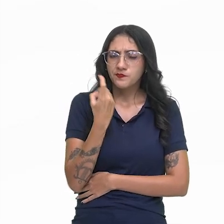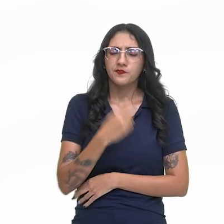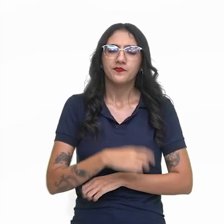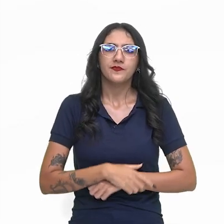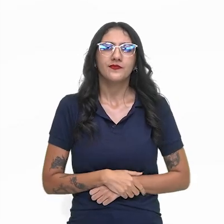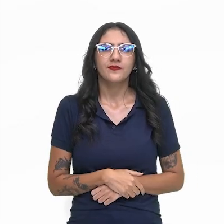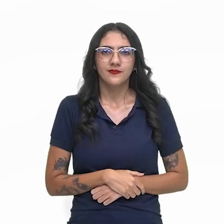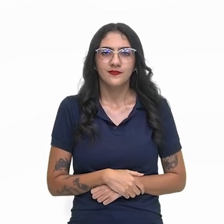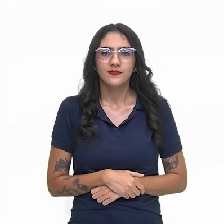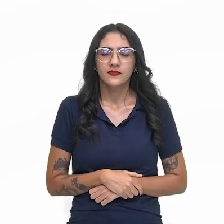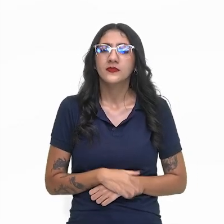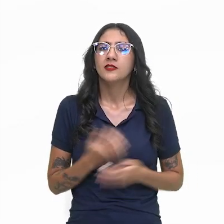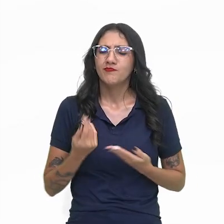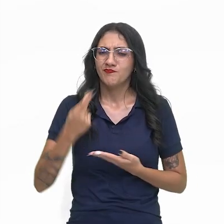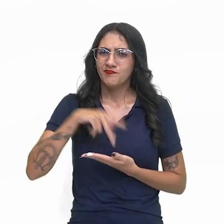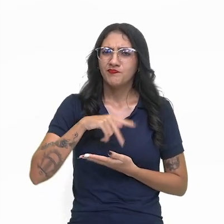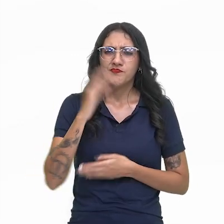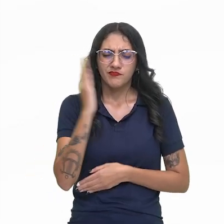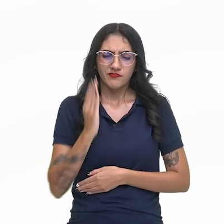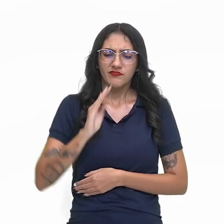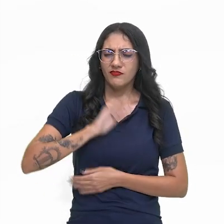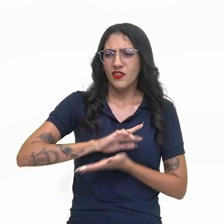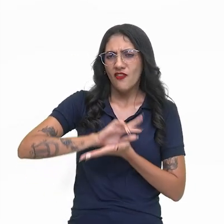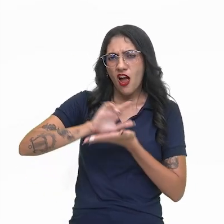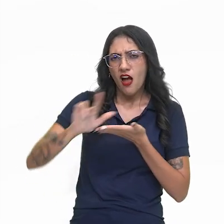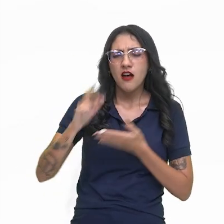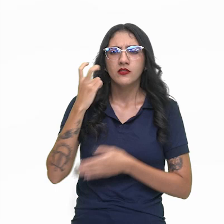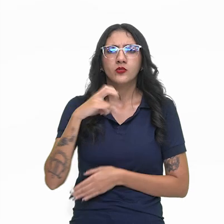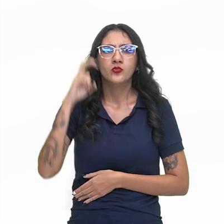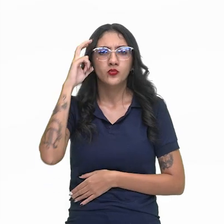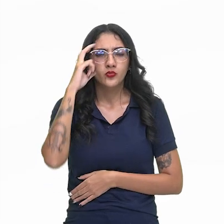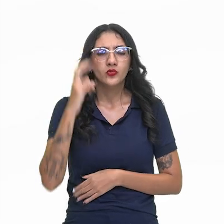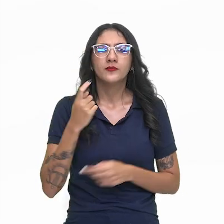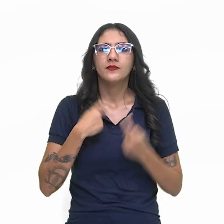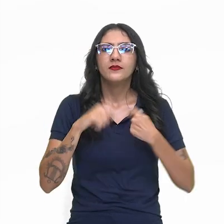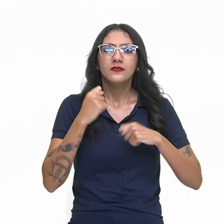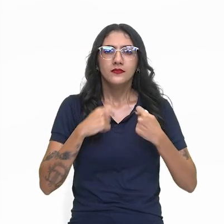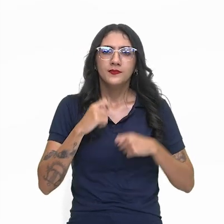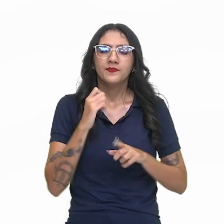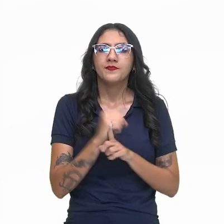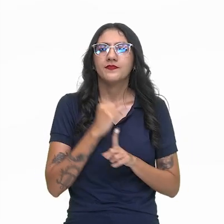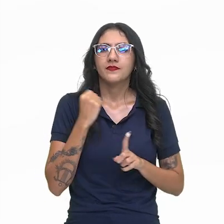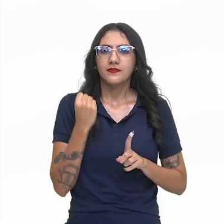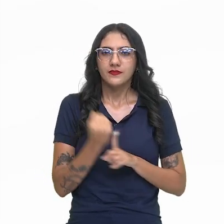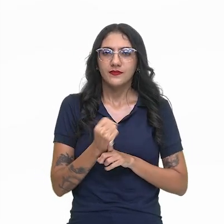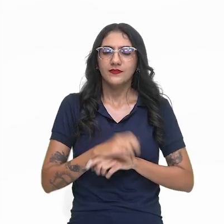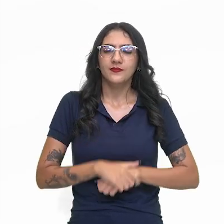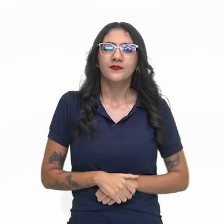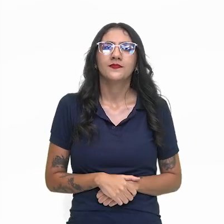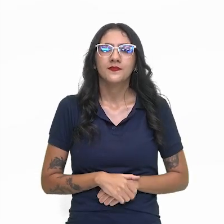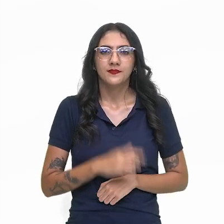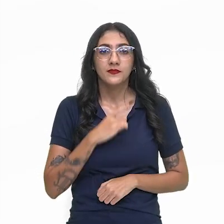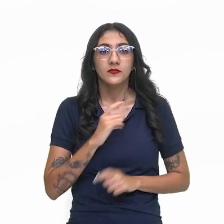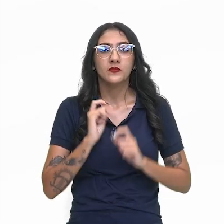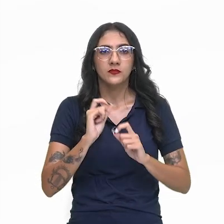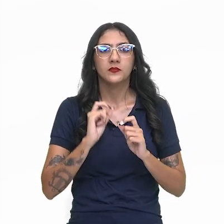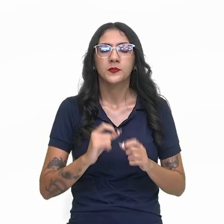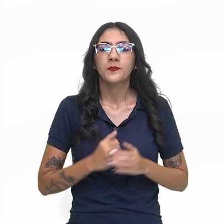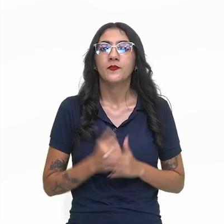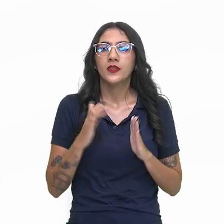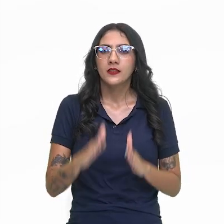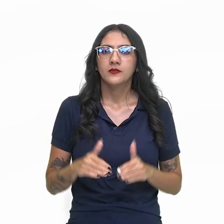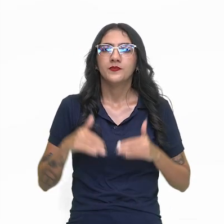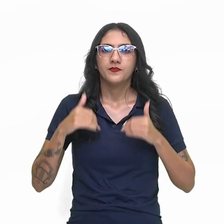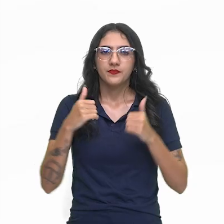sua vasta diversidade cultural, econômica e social, busca consolidar seu papel